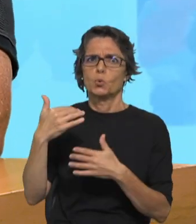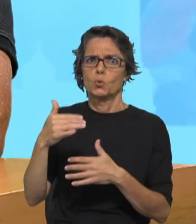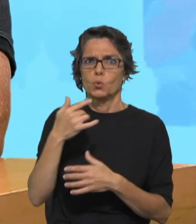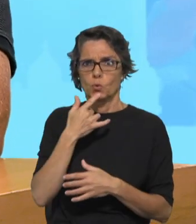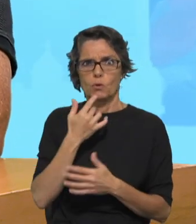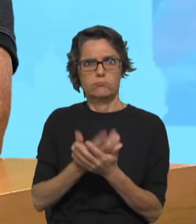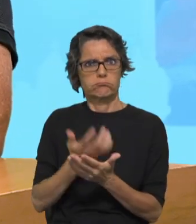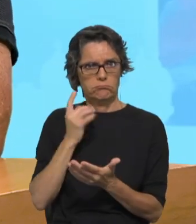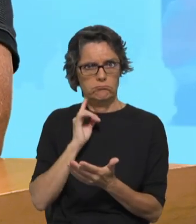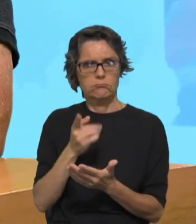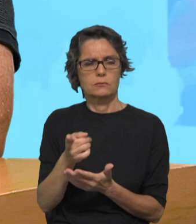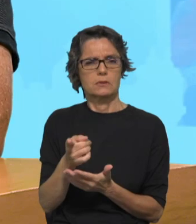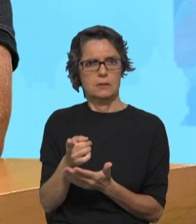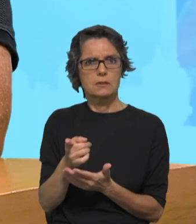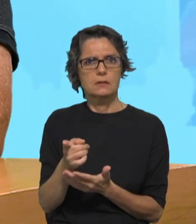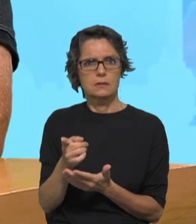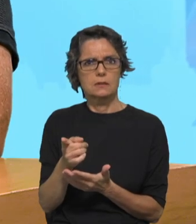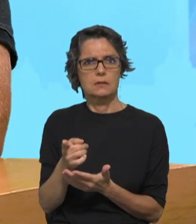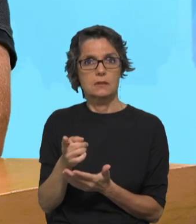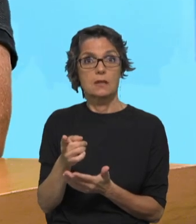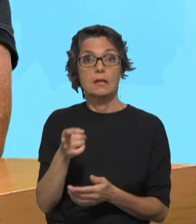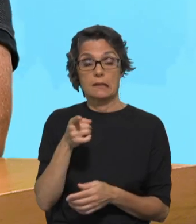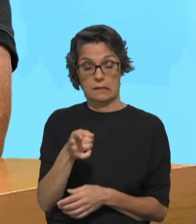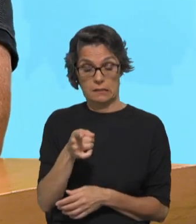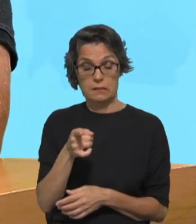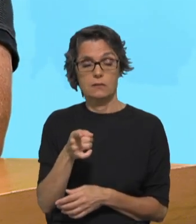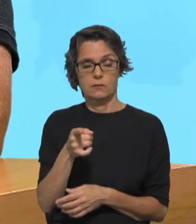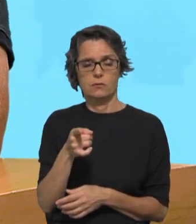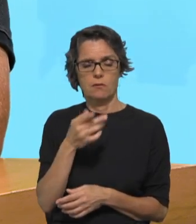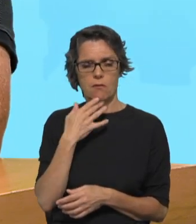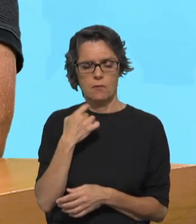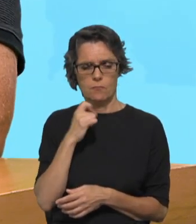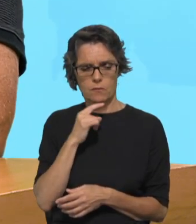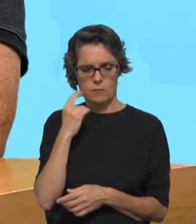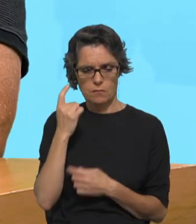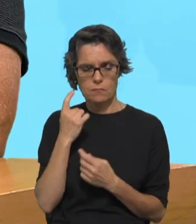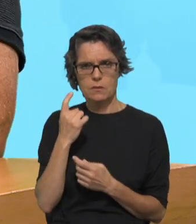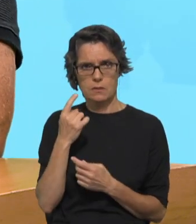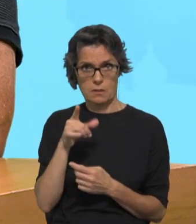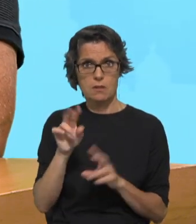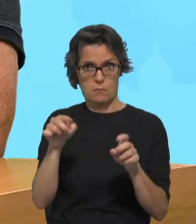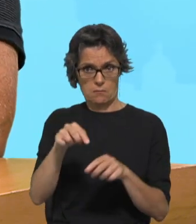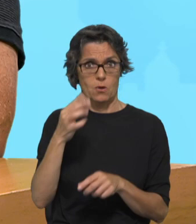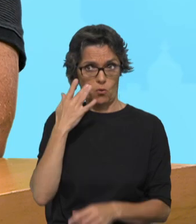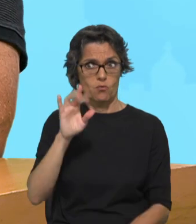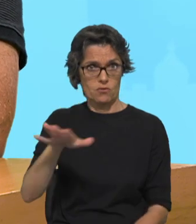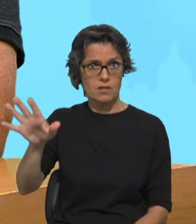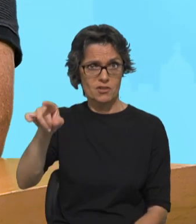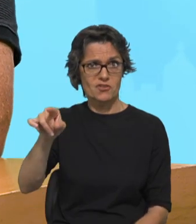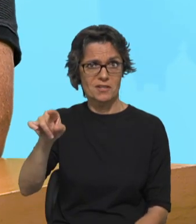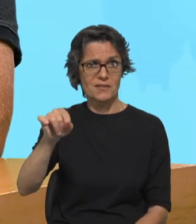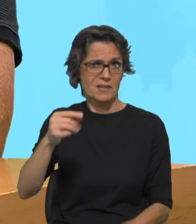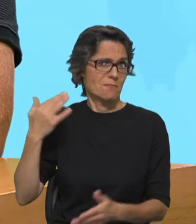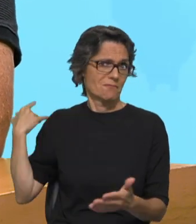coisa. Só isso para nós já nos devia pensar hoje, porque esta problemática dos estrangeiros existe desde há milhões de anos, desde que há